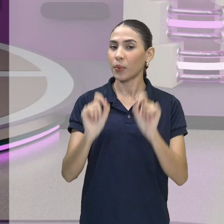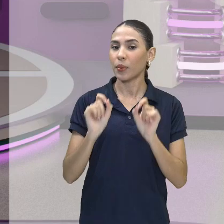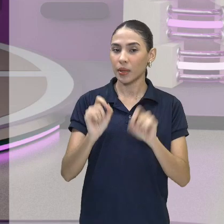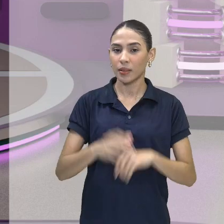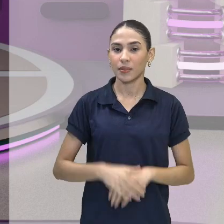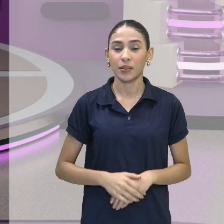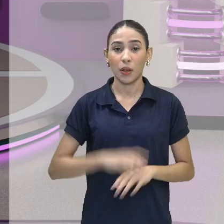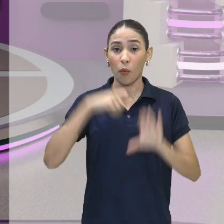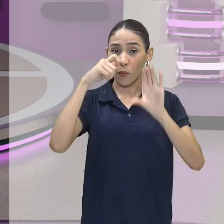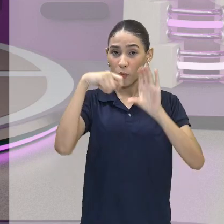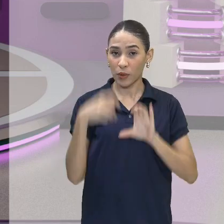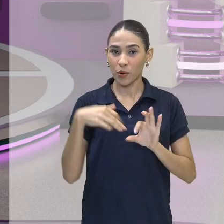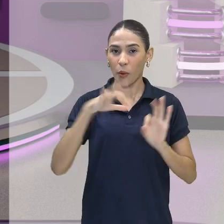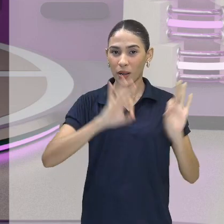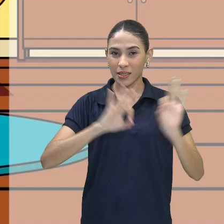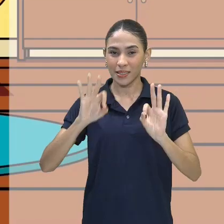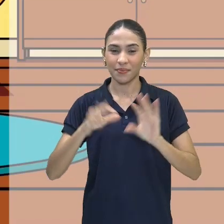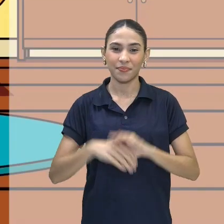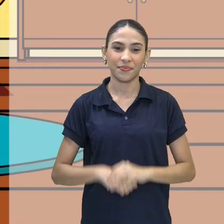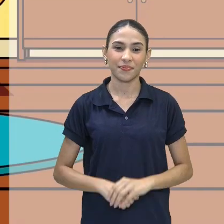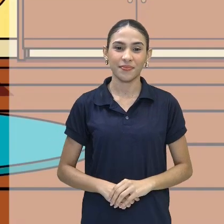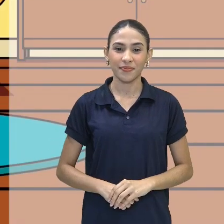VTzinho que preparei para vocês.